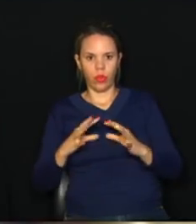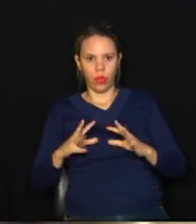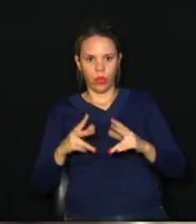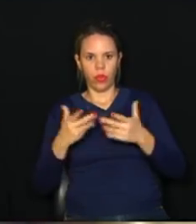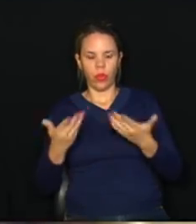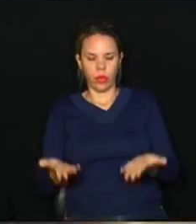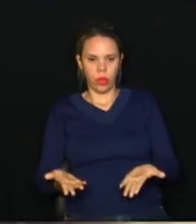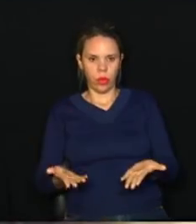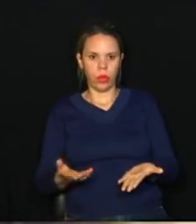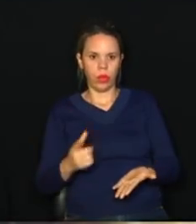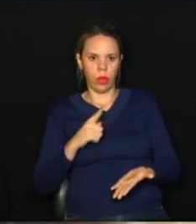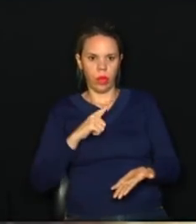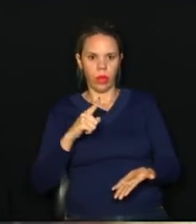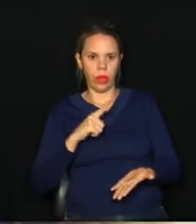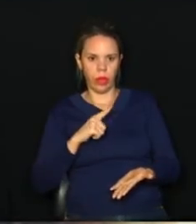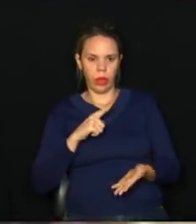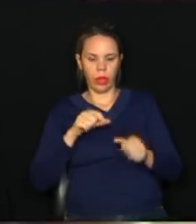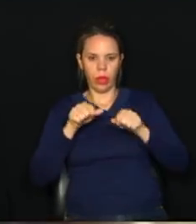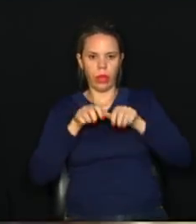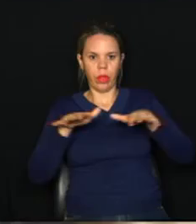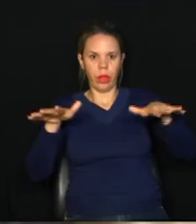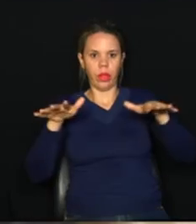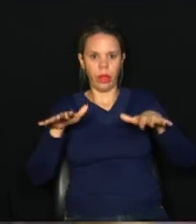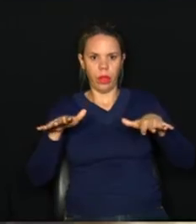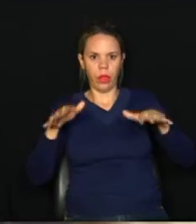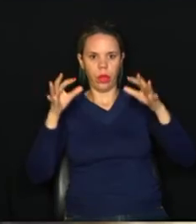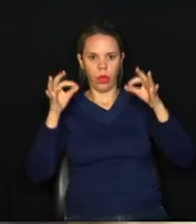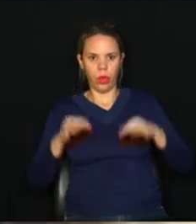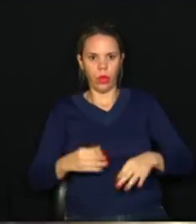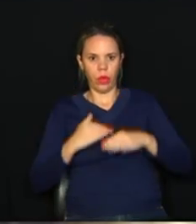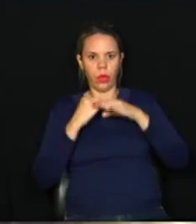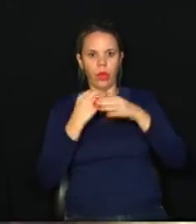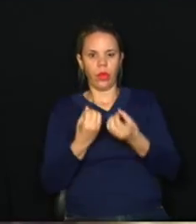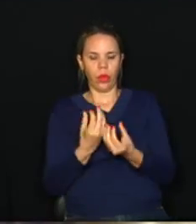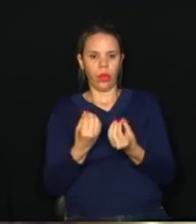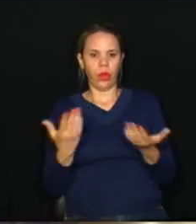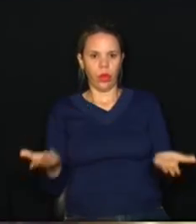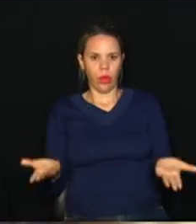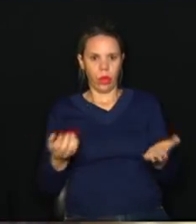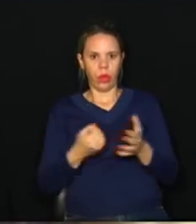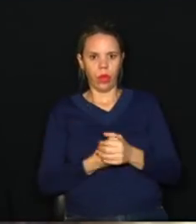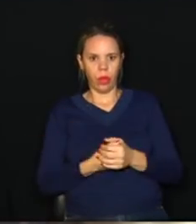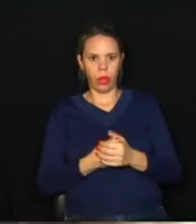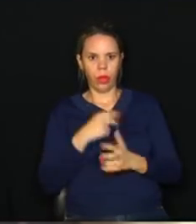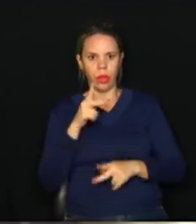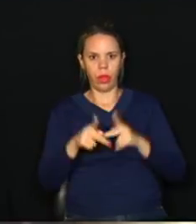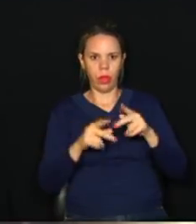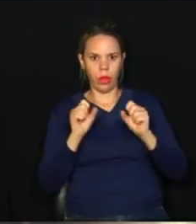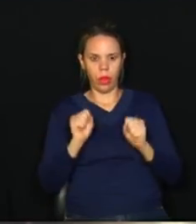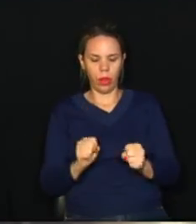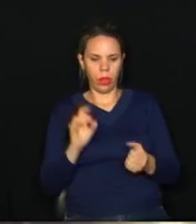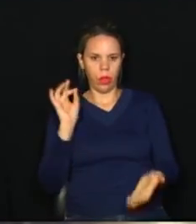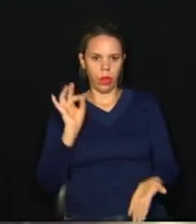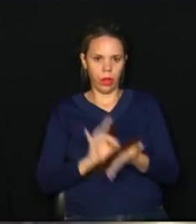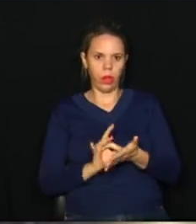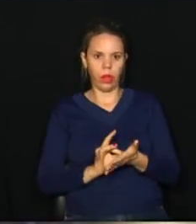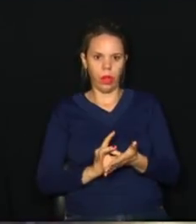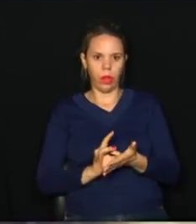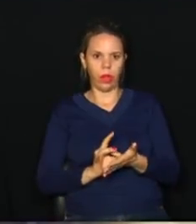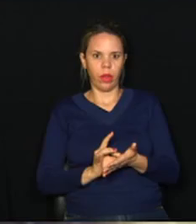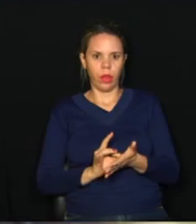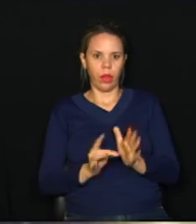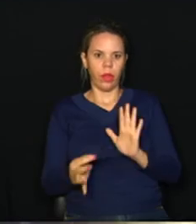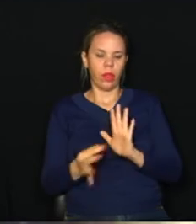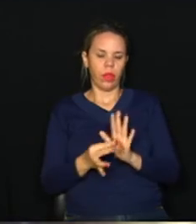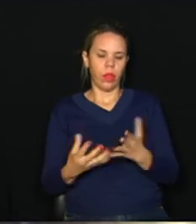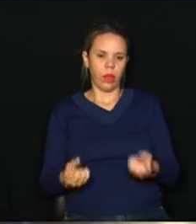né, que haja uma distribuição mais justa da informação, para que as pessoas possam efetivamente tomar